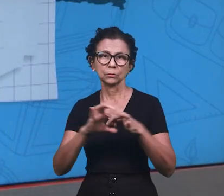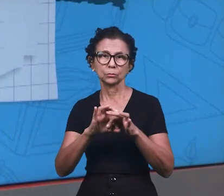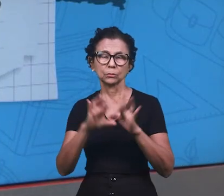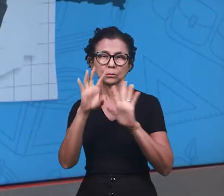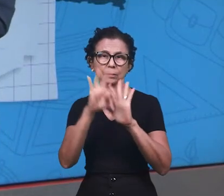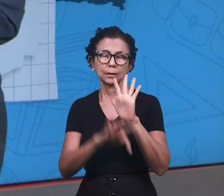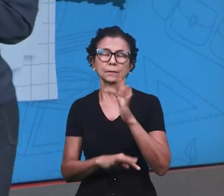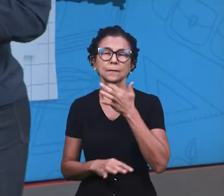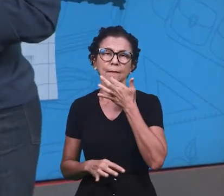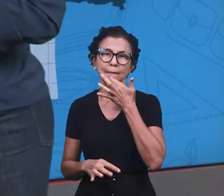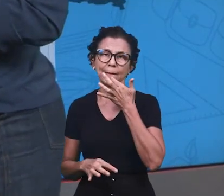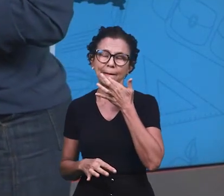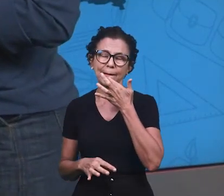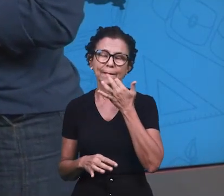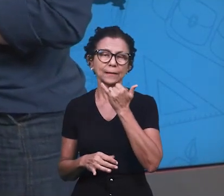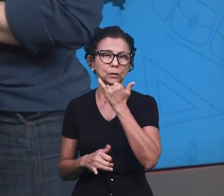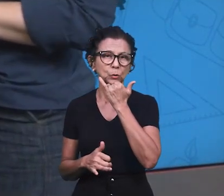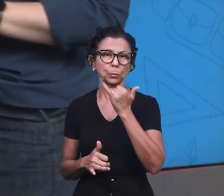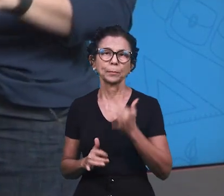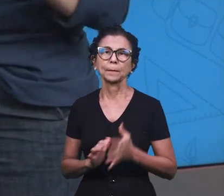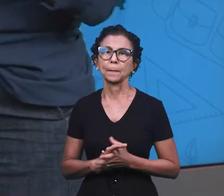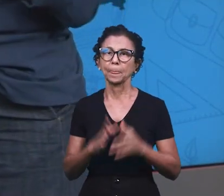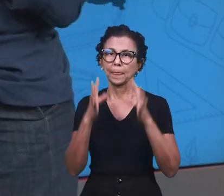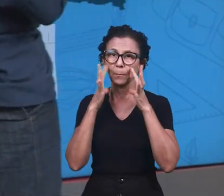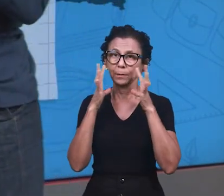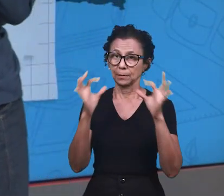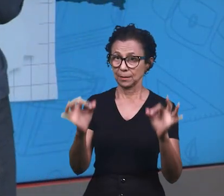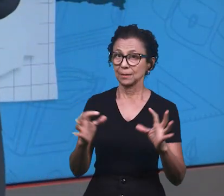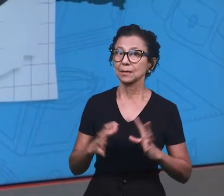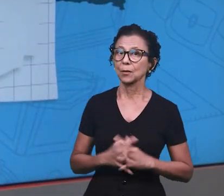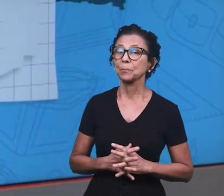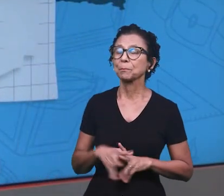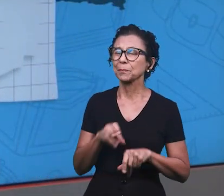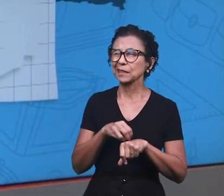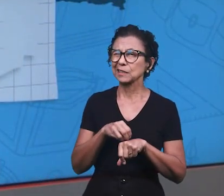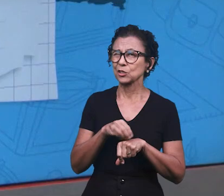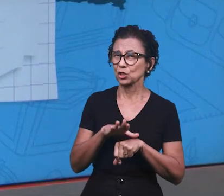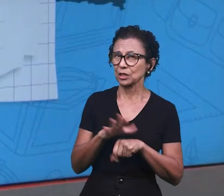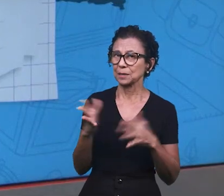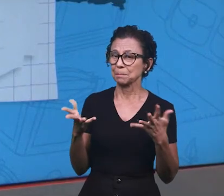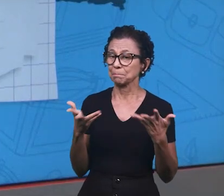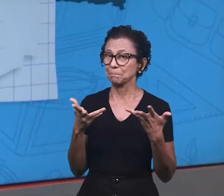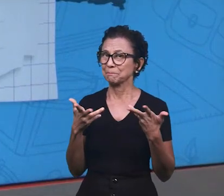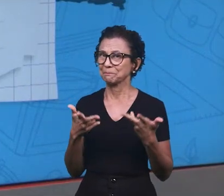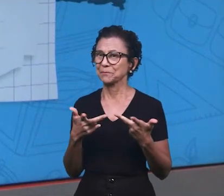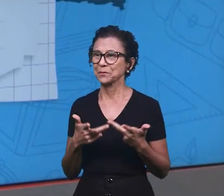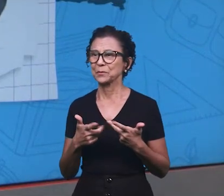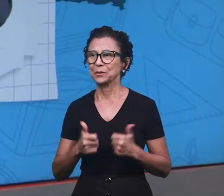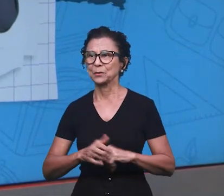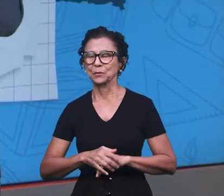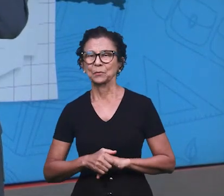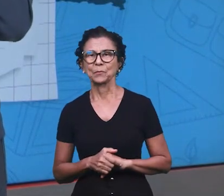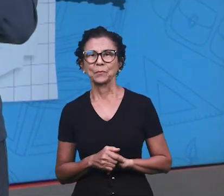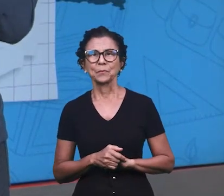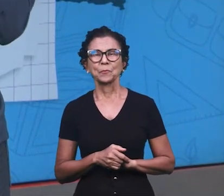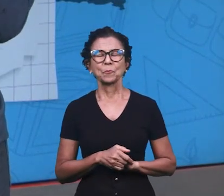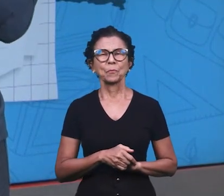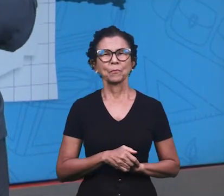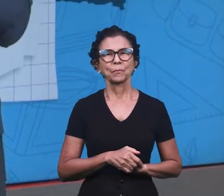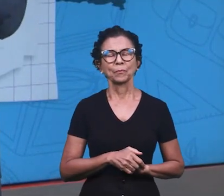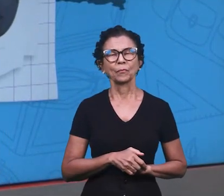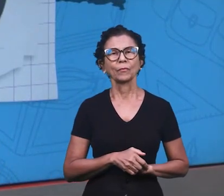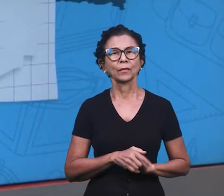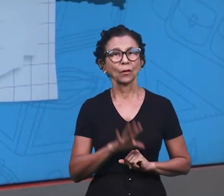texto. Então, você fica atento, por favor, a esses aspectos. E uma dica, assim, maravilhosa. Vai lá na cartilha do participante, faz